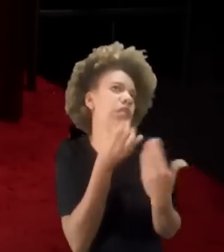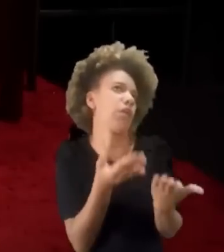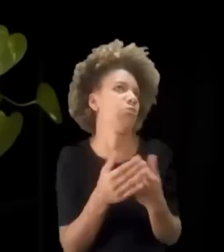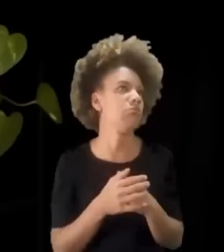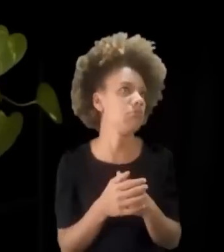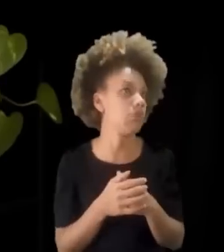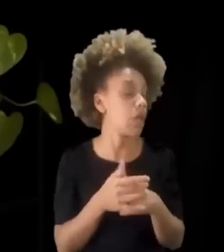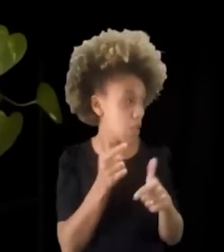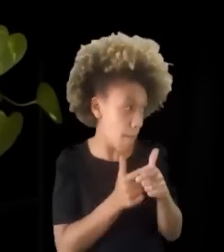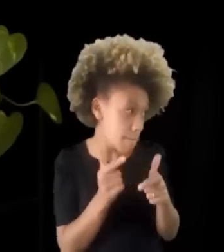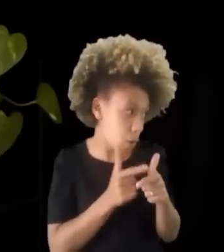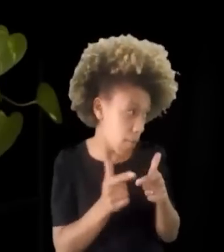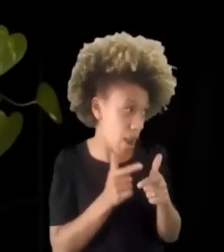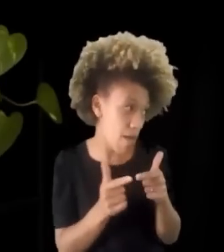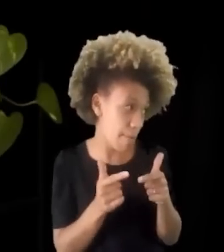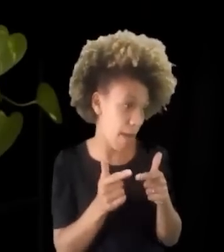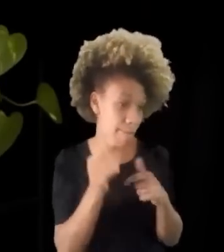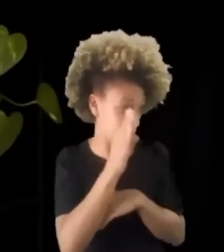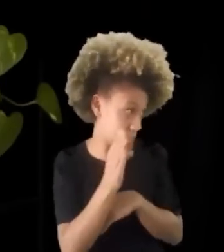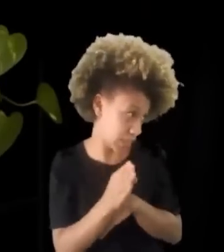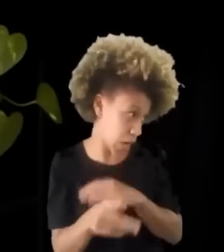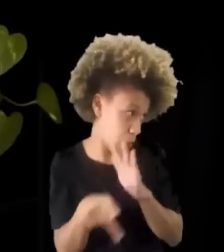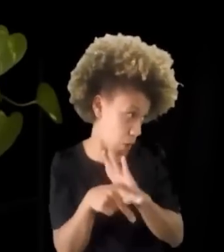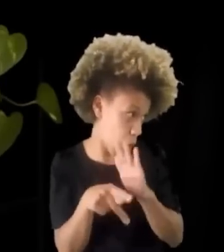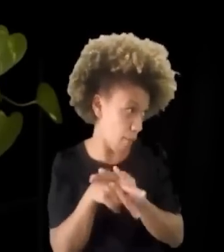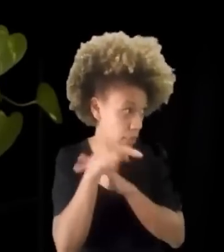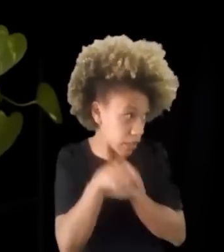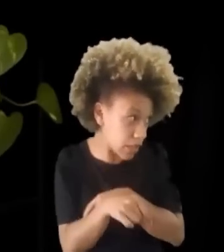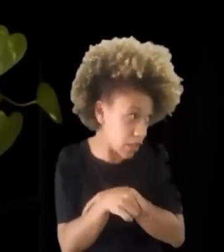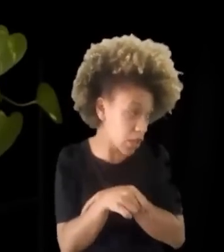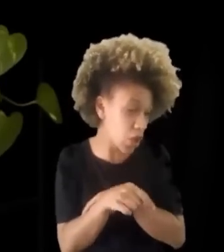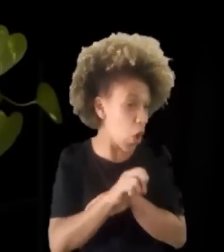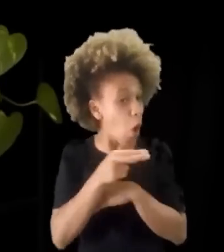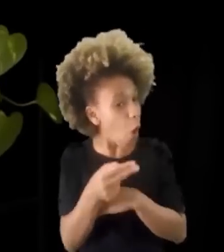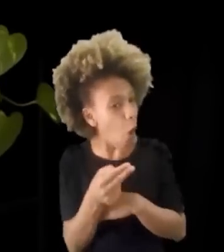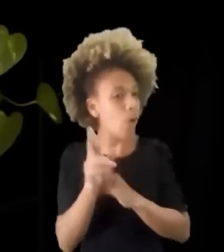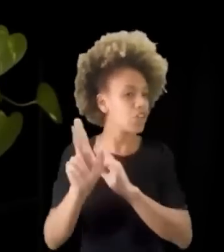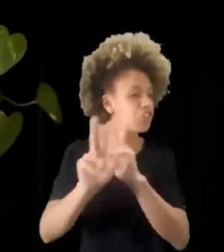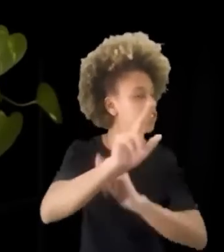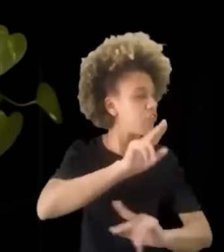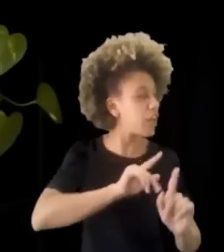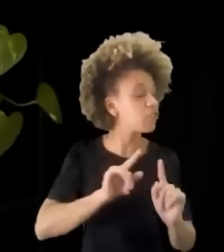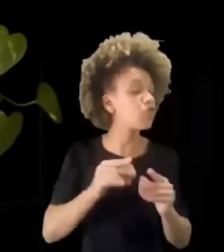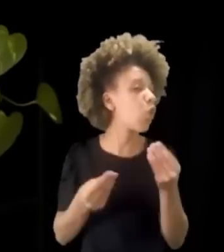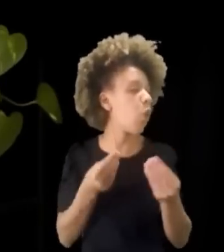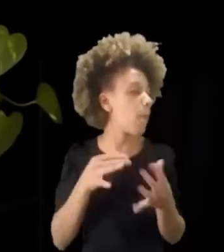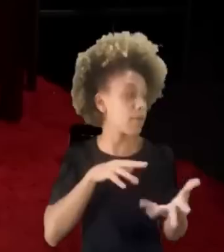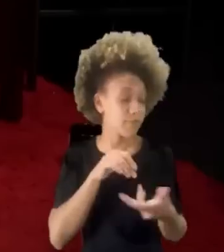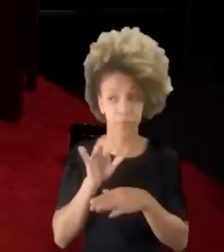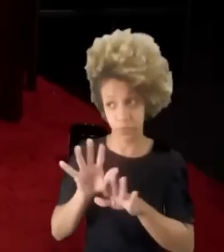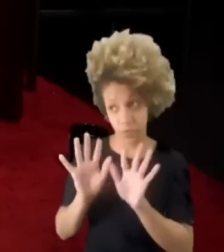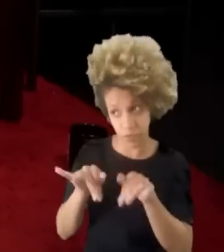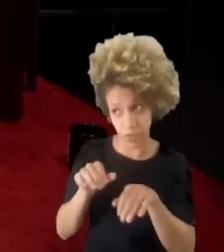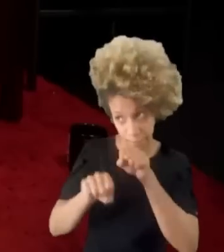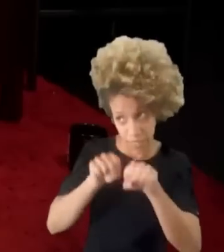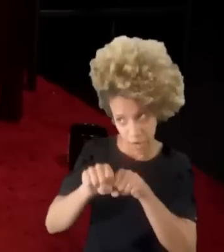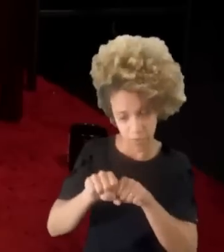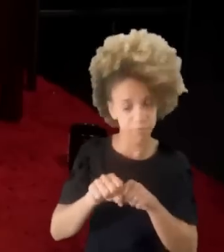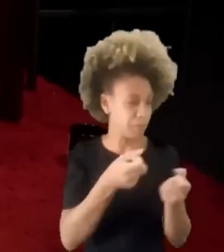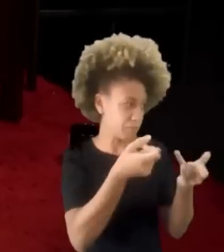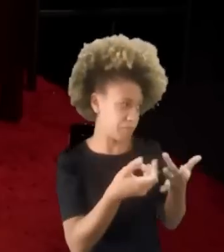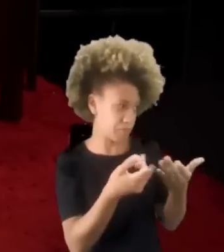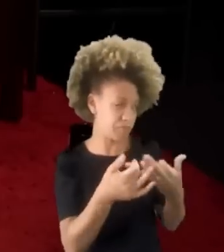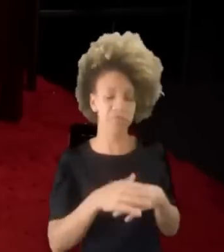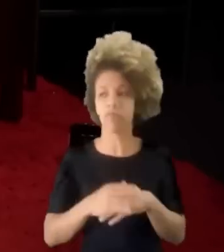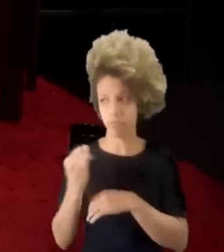isso é um problema brasileiro ele é pontual ele é universal como é que vocês Deixa eu só terminar o bagulho da bicicleta Fala